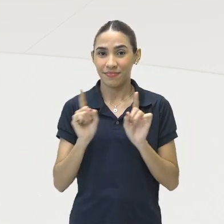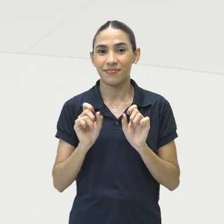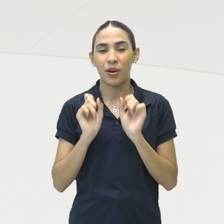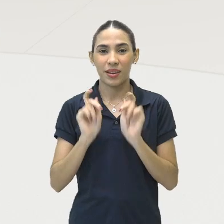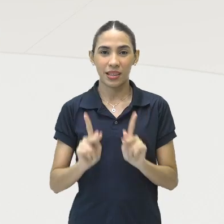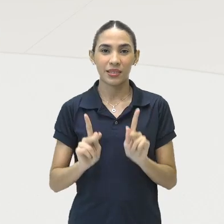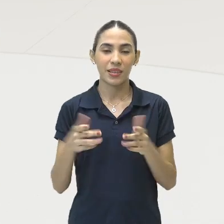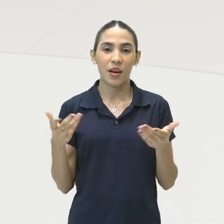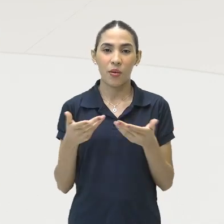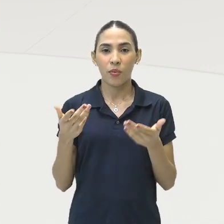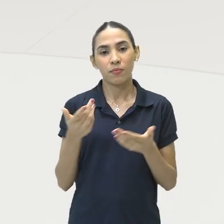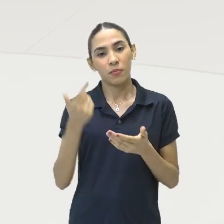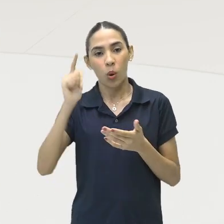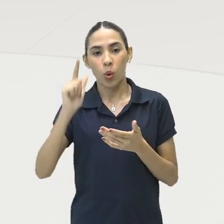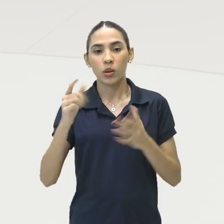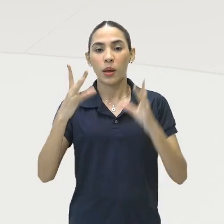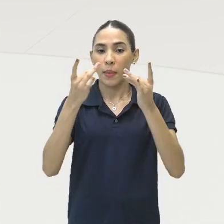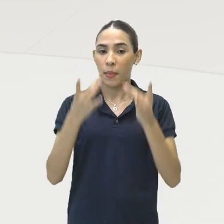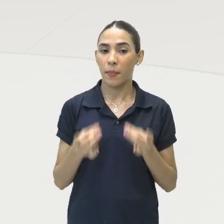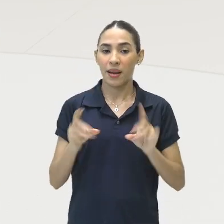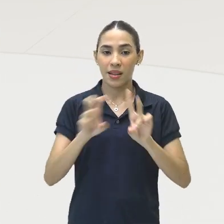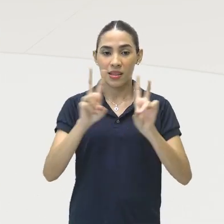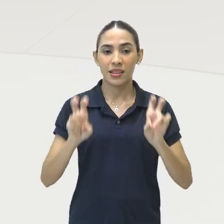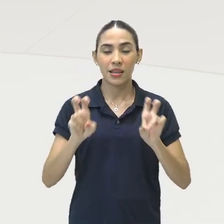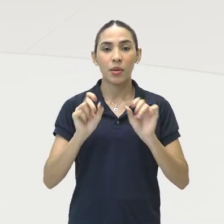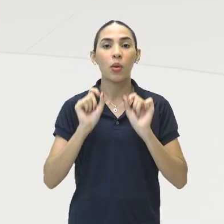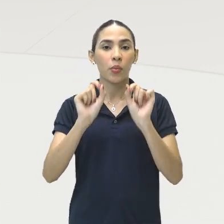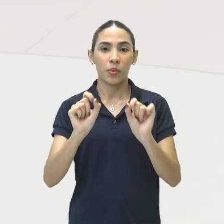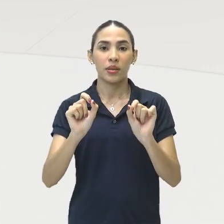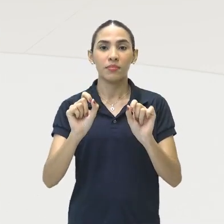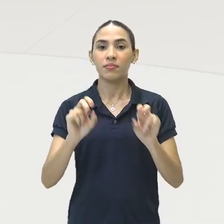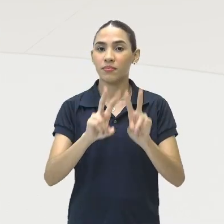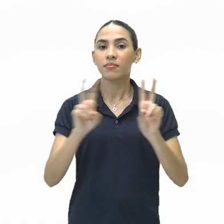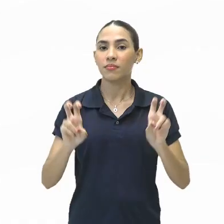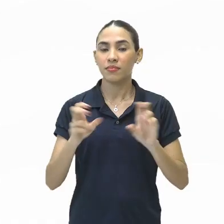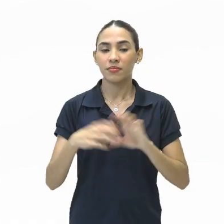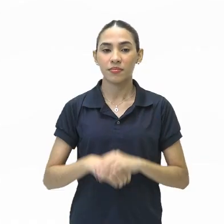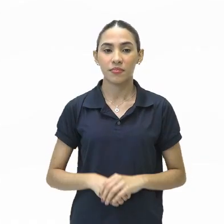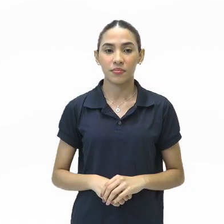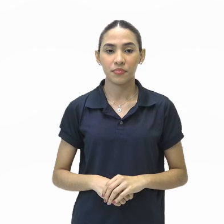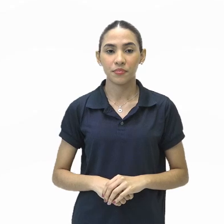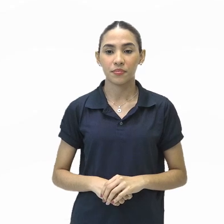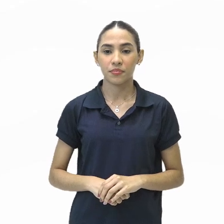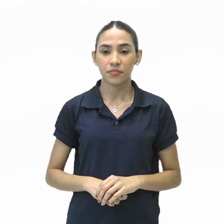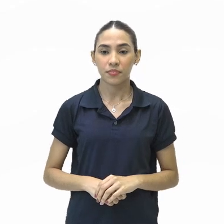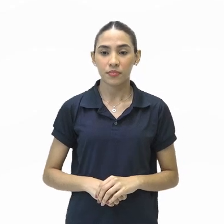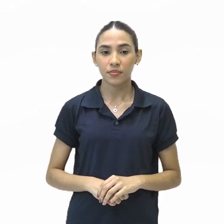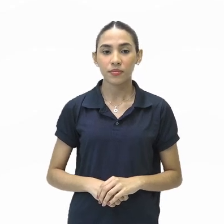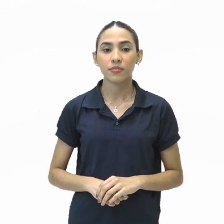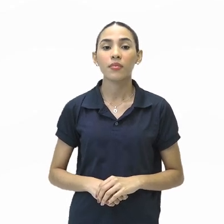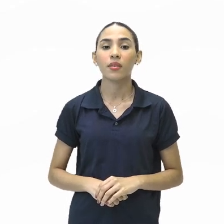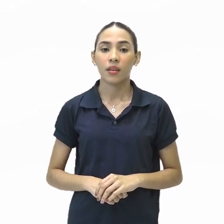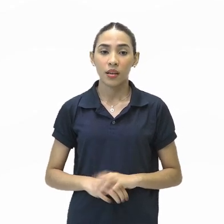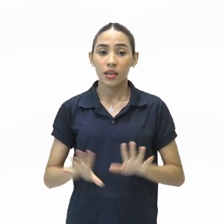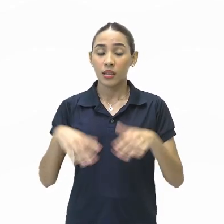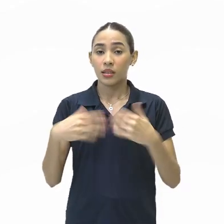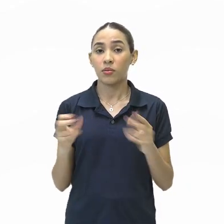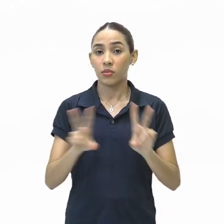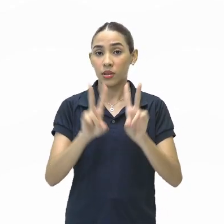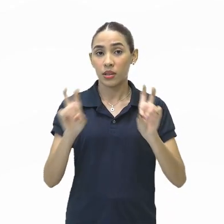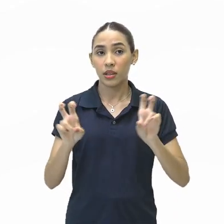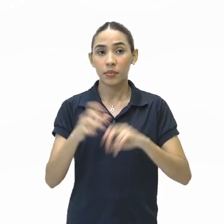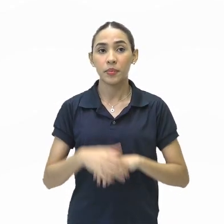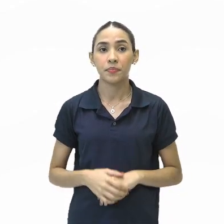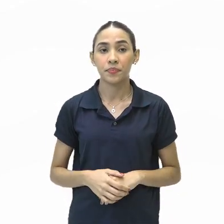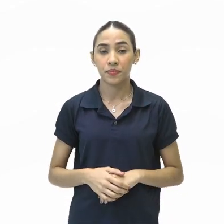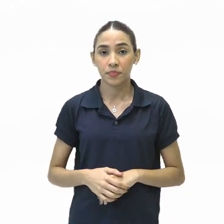ver agora, então, mais detalhado sobre tema, né? O que seria esse tema? O tema, né? O